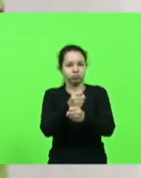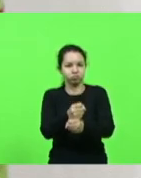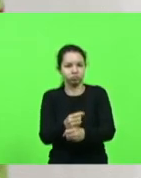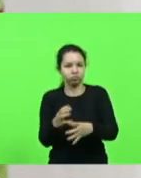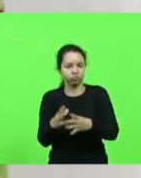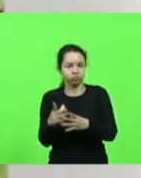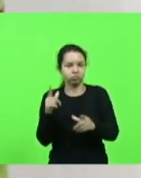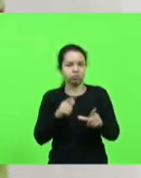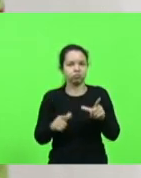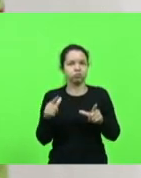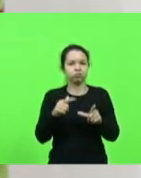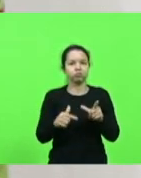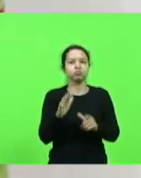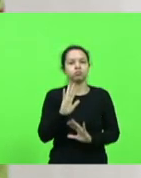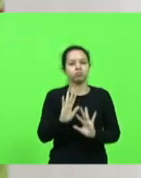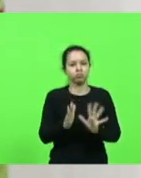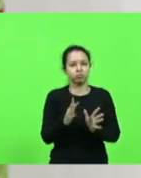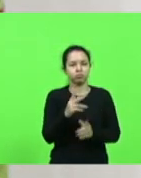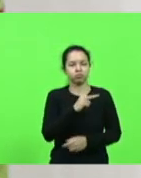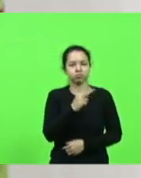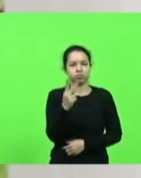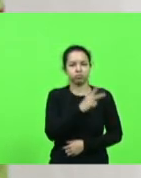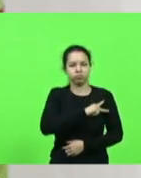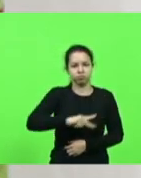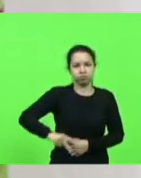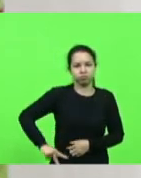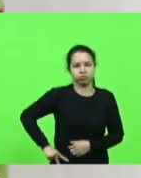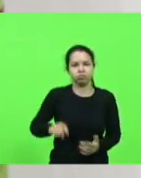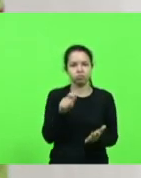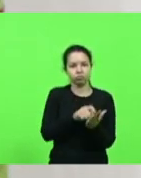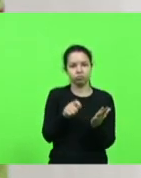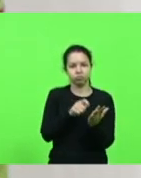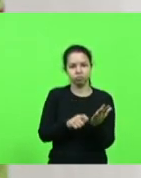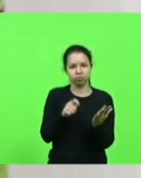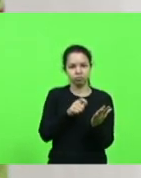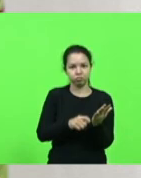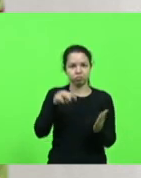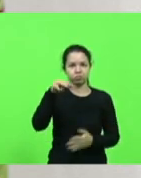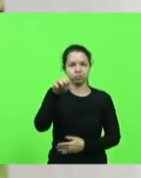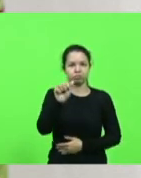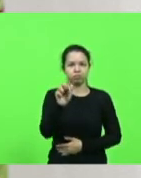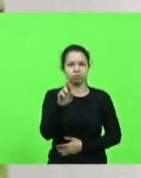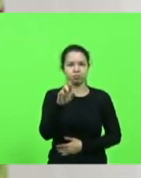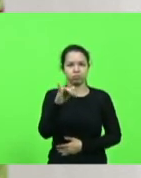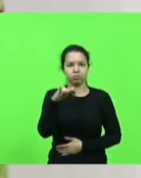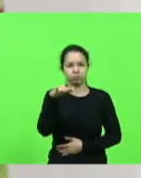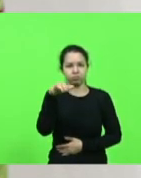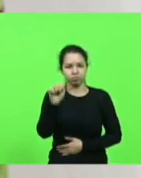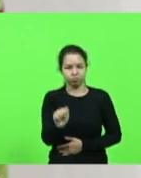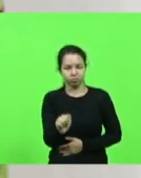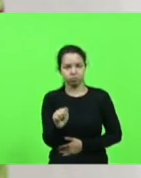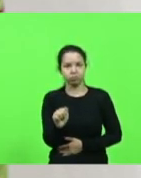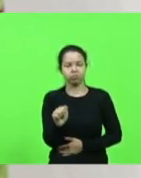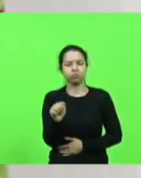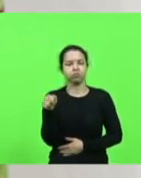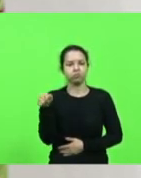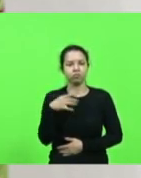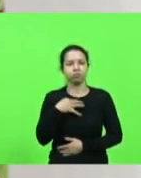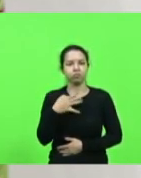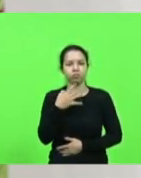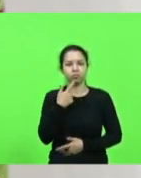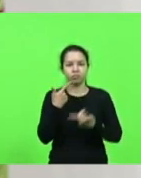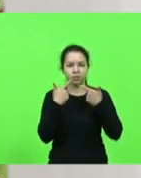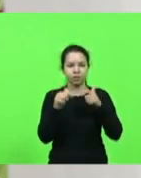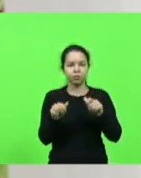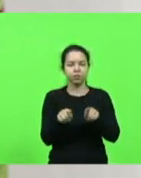nossa vice-presidente, escritora professora Maria Tereza de Queiroz Piacentini, especialista em língua e gramática,